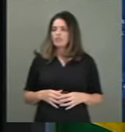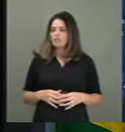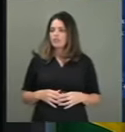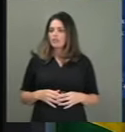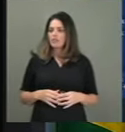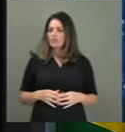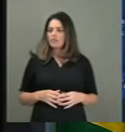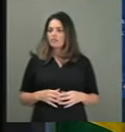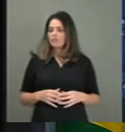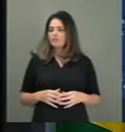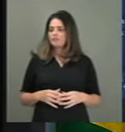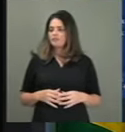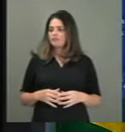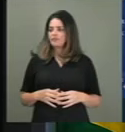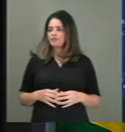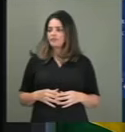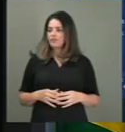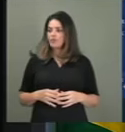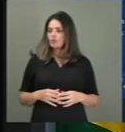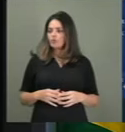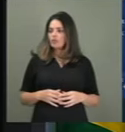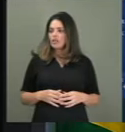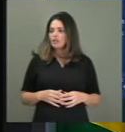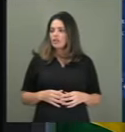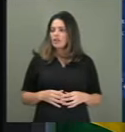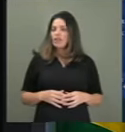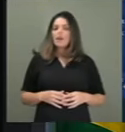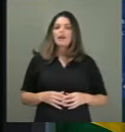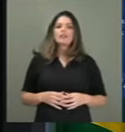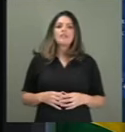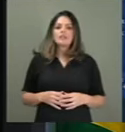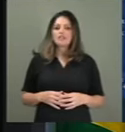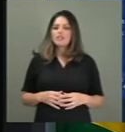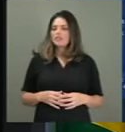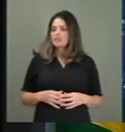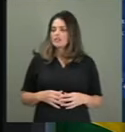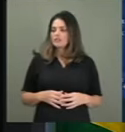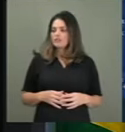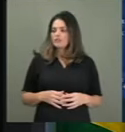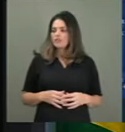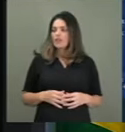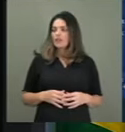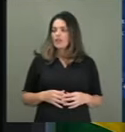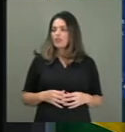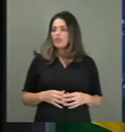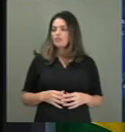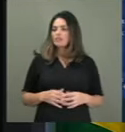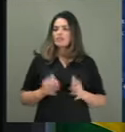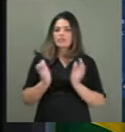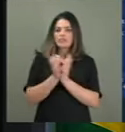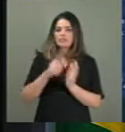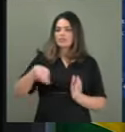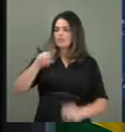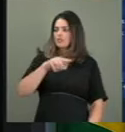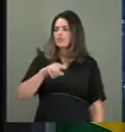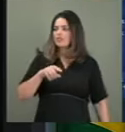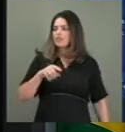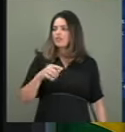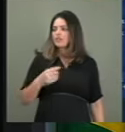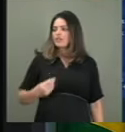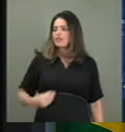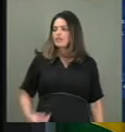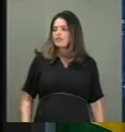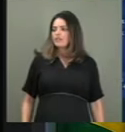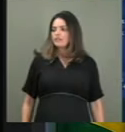tirando delas por exemplo o valor que arrecadado por meio da contribuição sindical aderiu a possibilidade